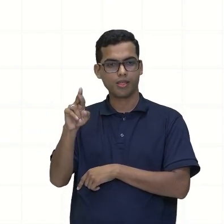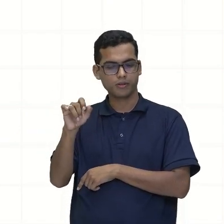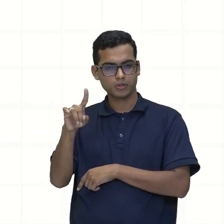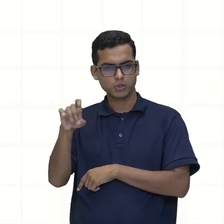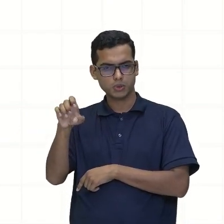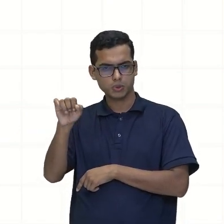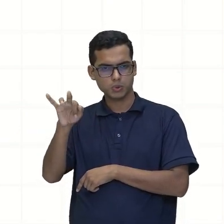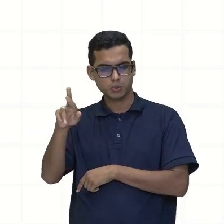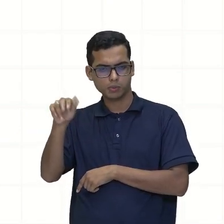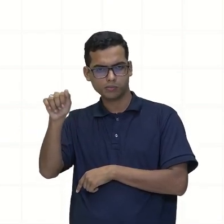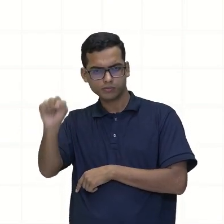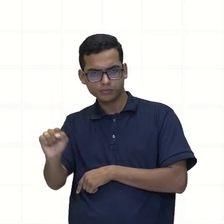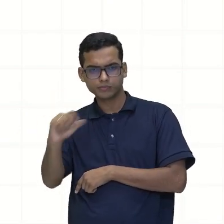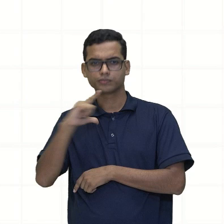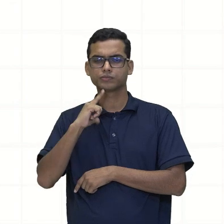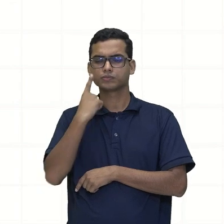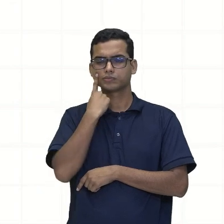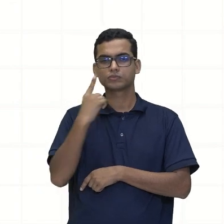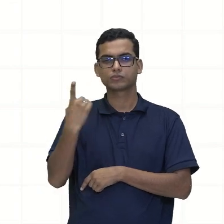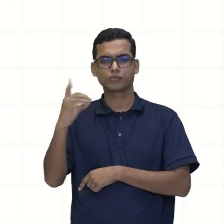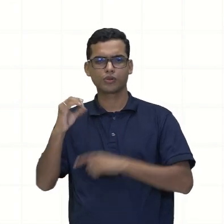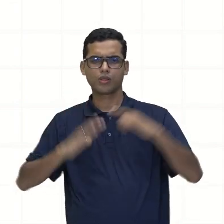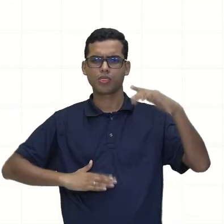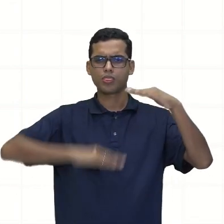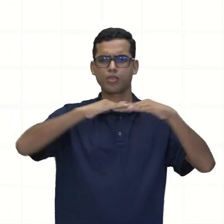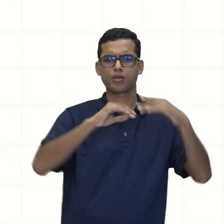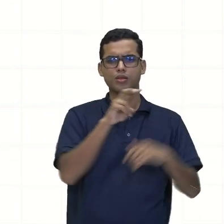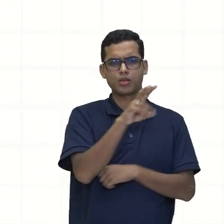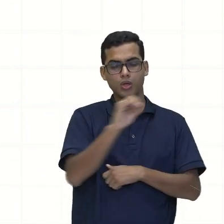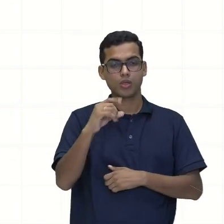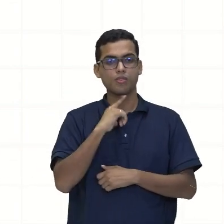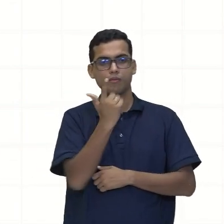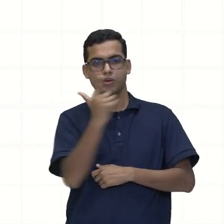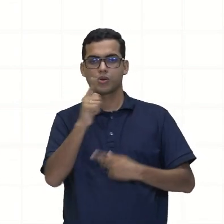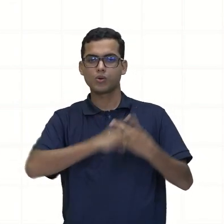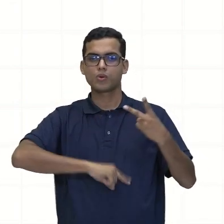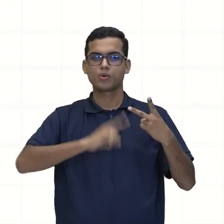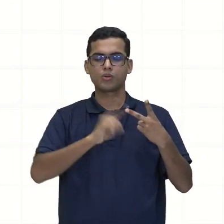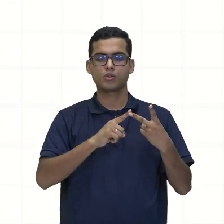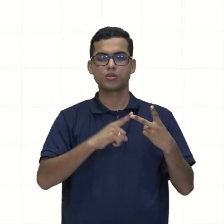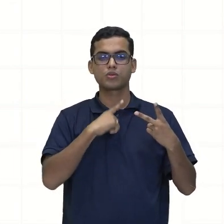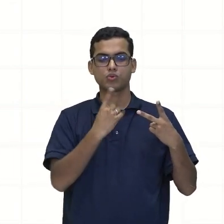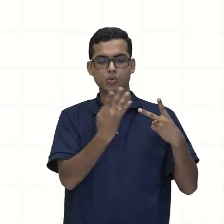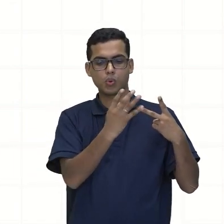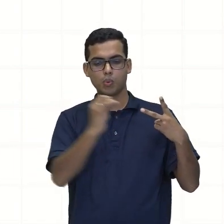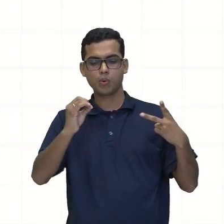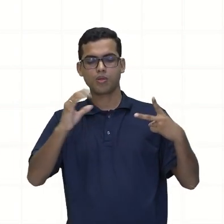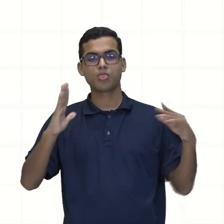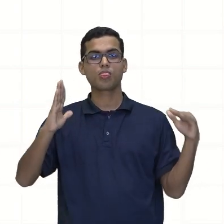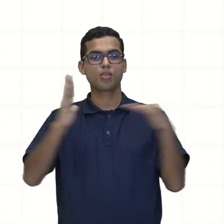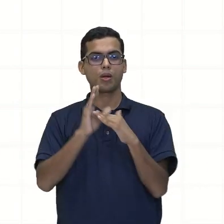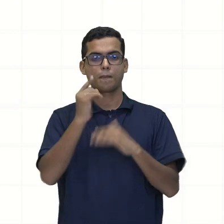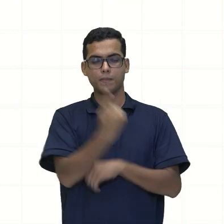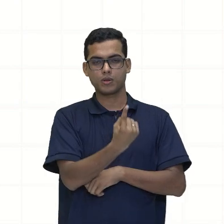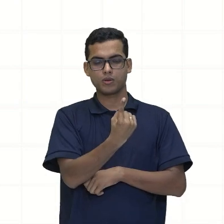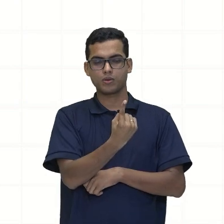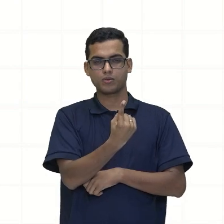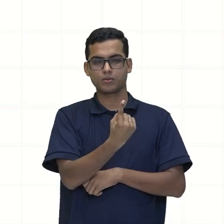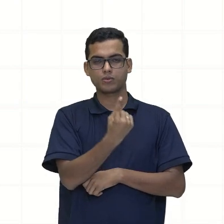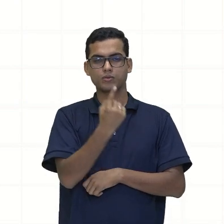classe que vai de 10 a 50 até a classe que vai de 400 a 1.304